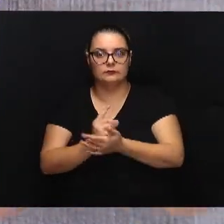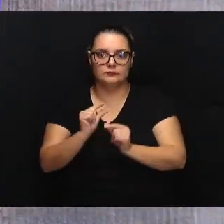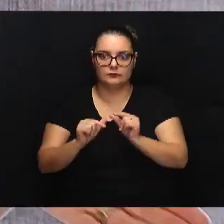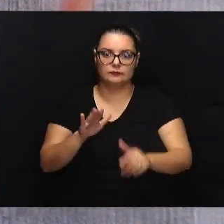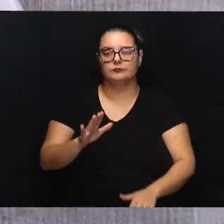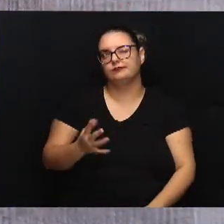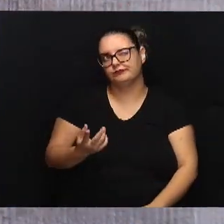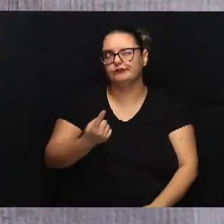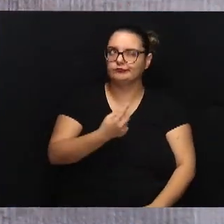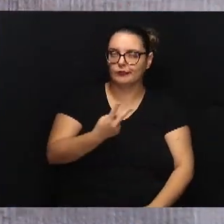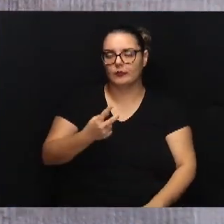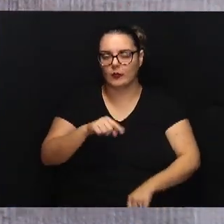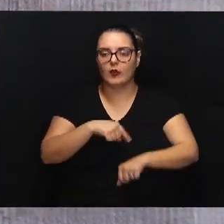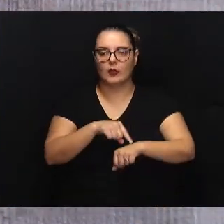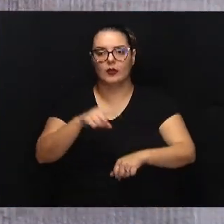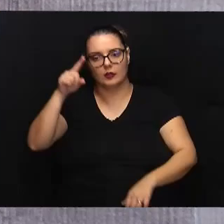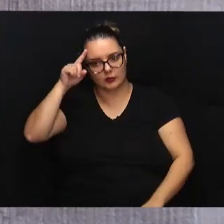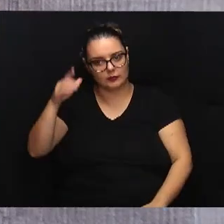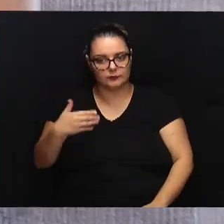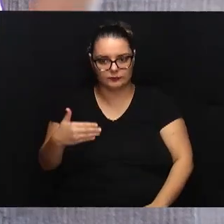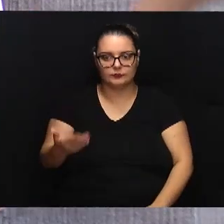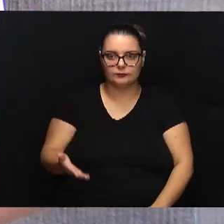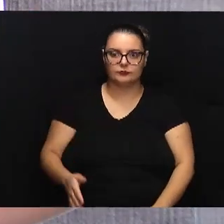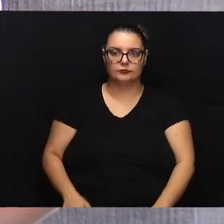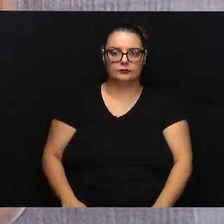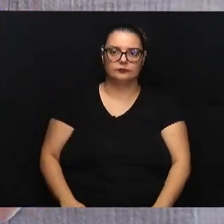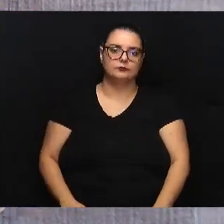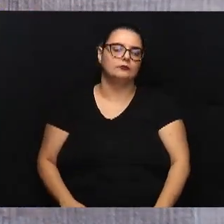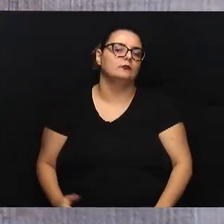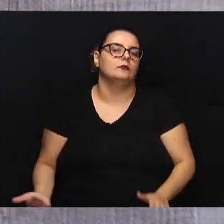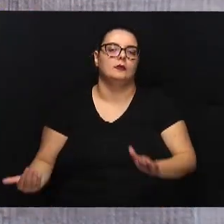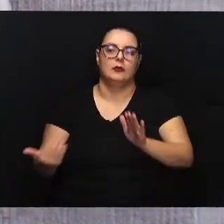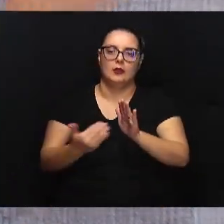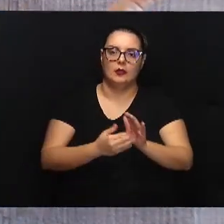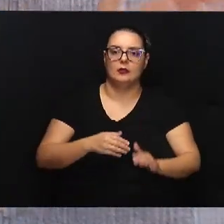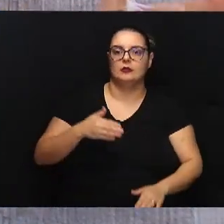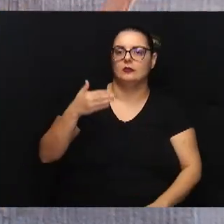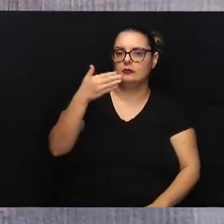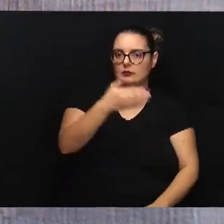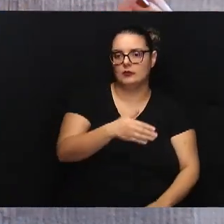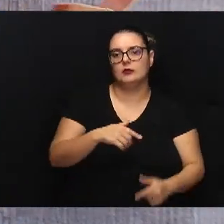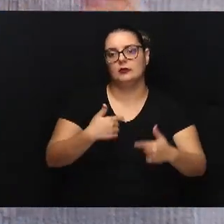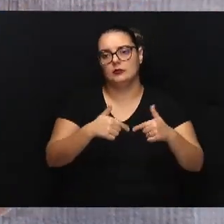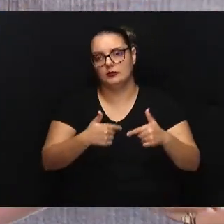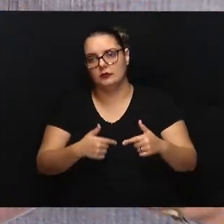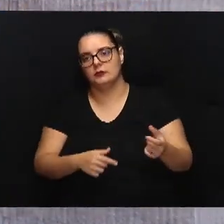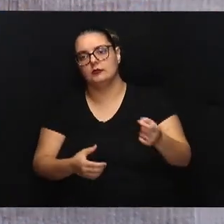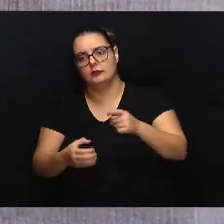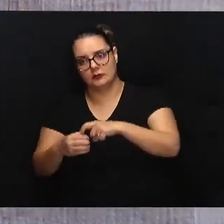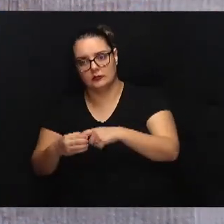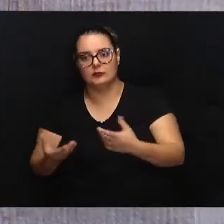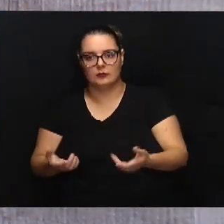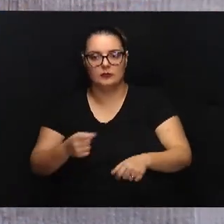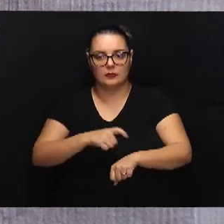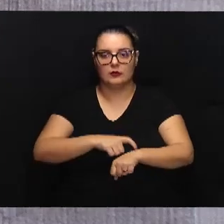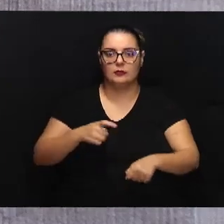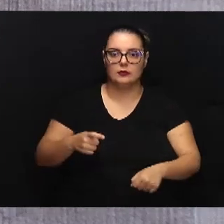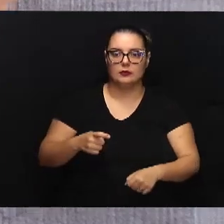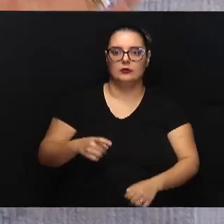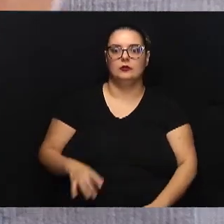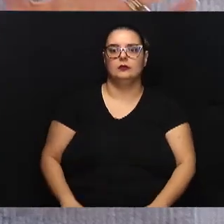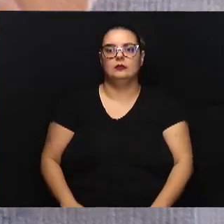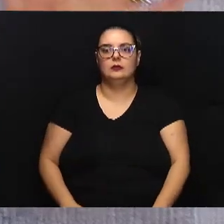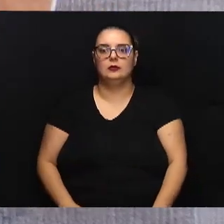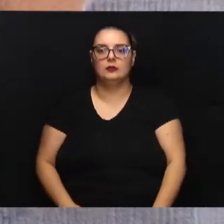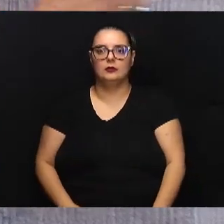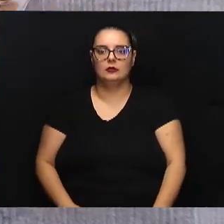por dia, porque, né, até você vai trabalhar, volta para casa, né, esse período que você fica ausente, você não tá ali